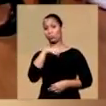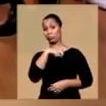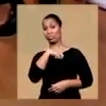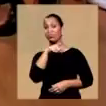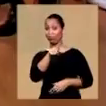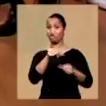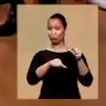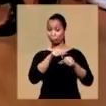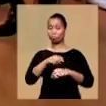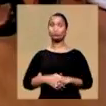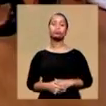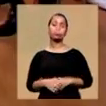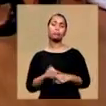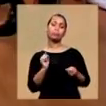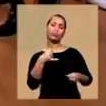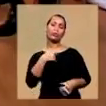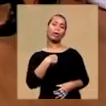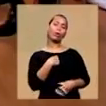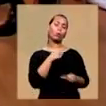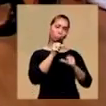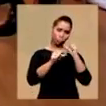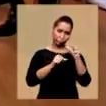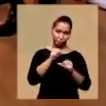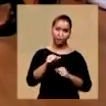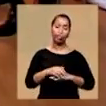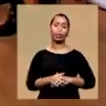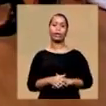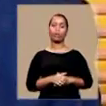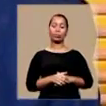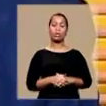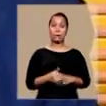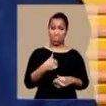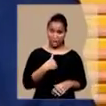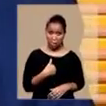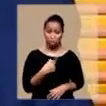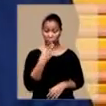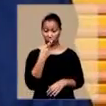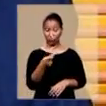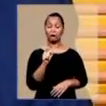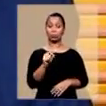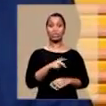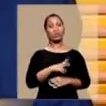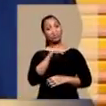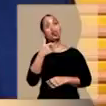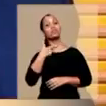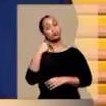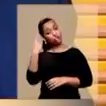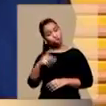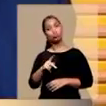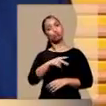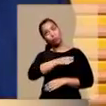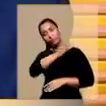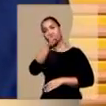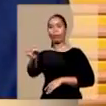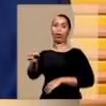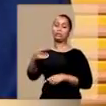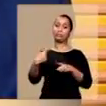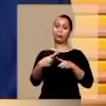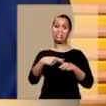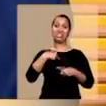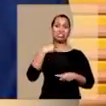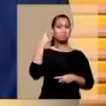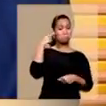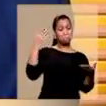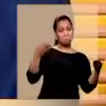disso, né? Você mudou de área, é isso? Eu acabei mudando um pouquinho a área de atuação. Eu recomendo que vá atrás dos seus sonhos, né? Se você acha que aquilo que